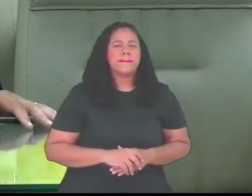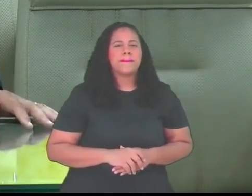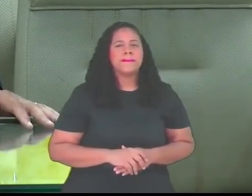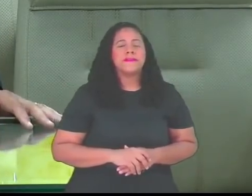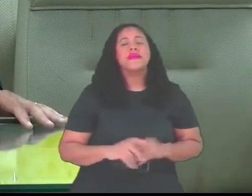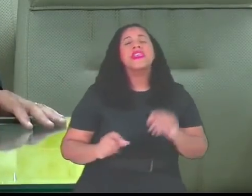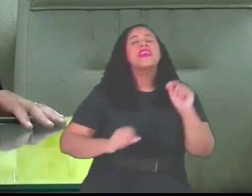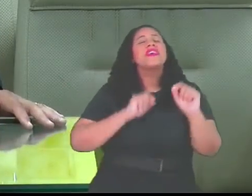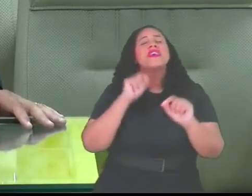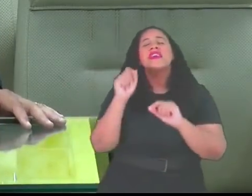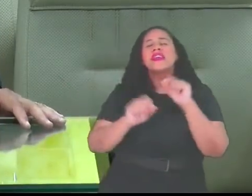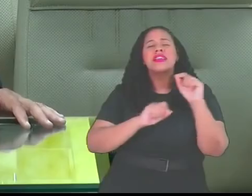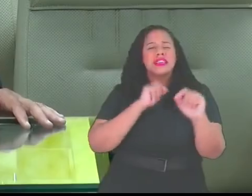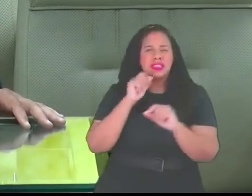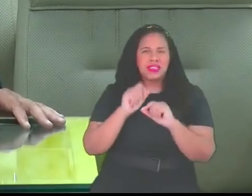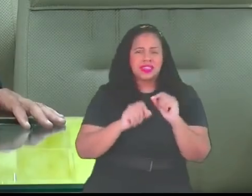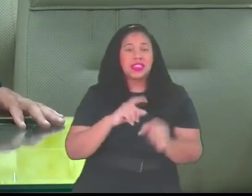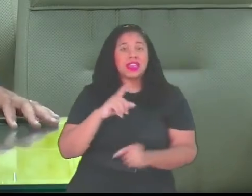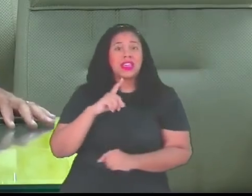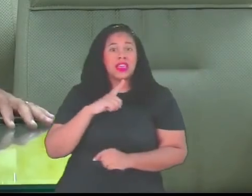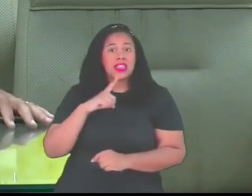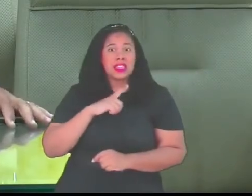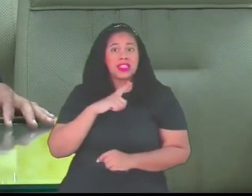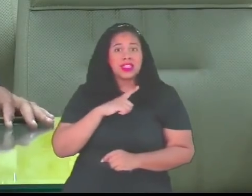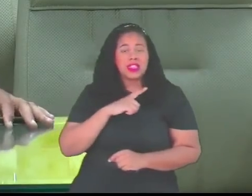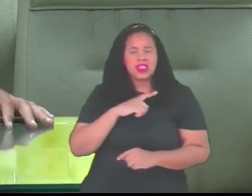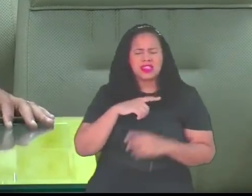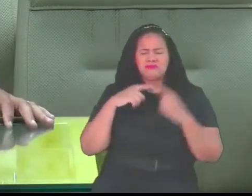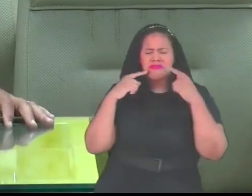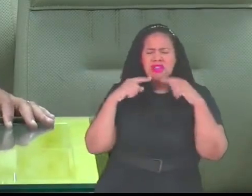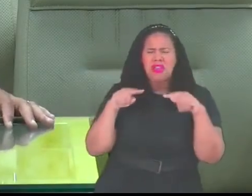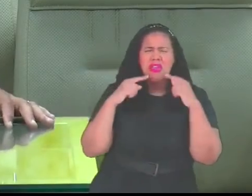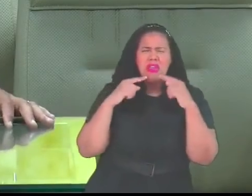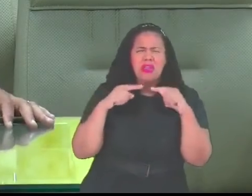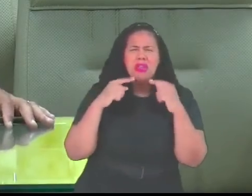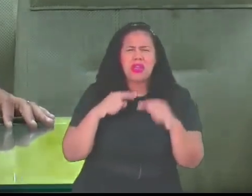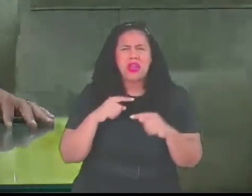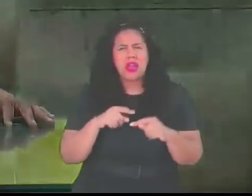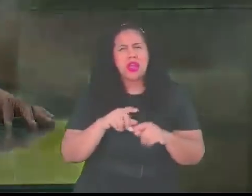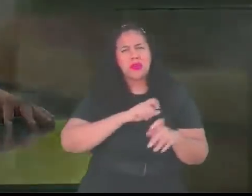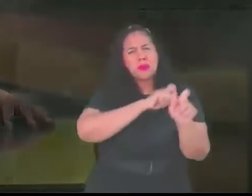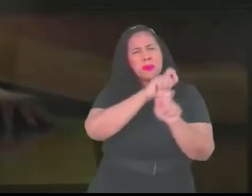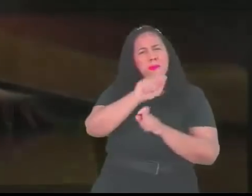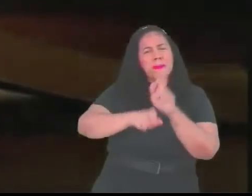Quem tentará acusação contra os escolhidos de Deus?